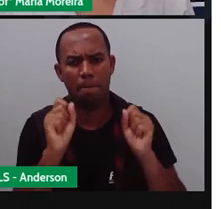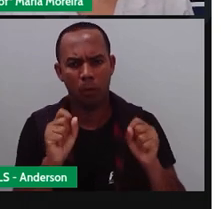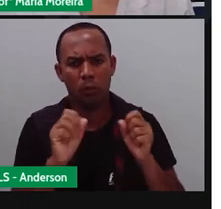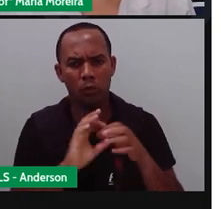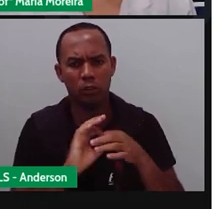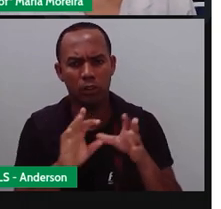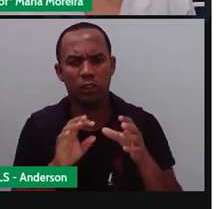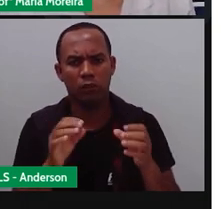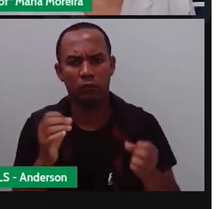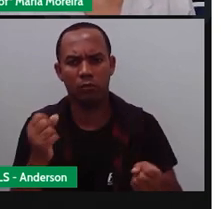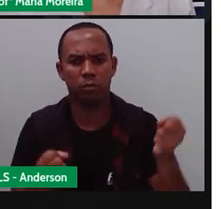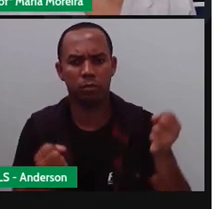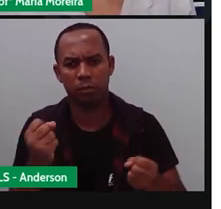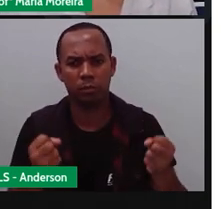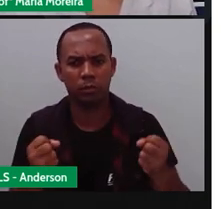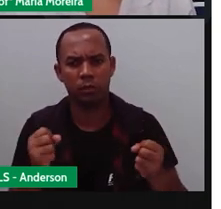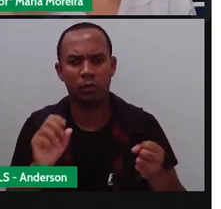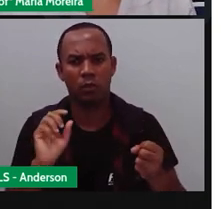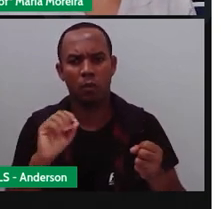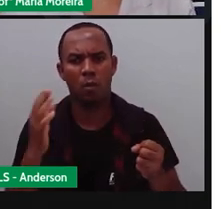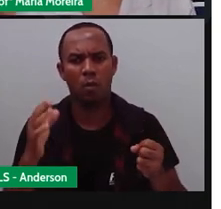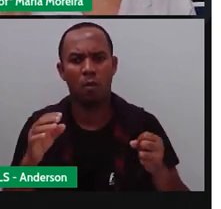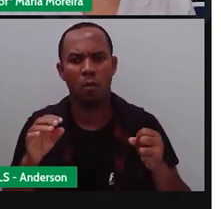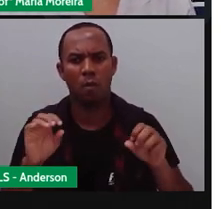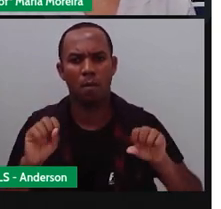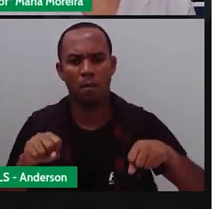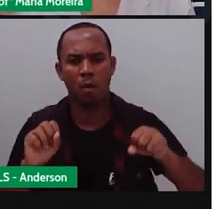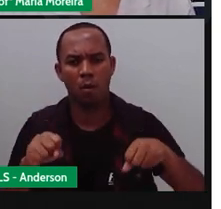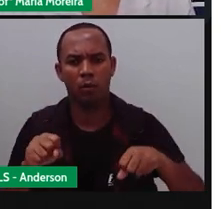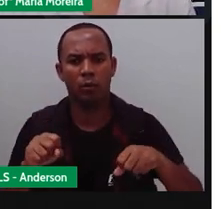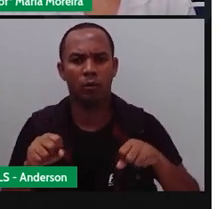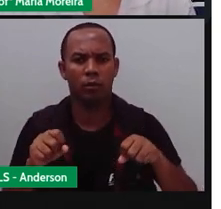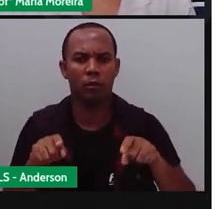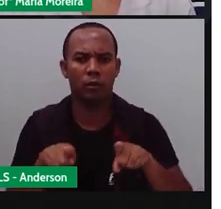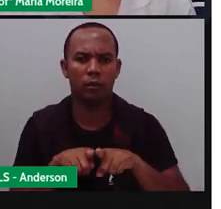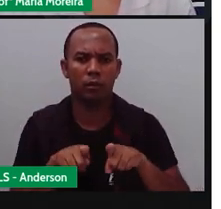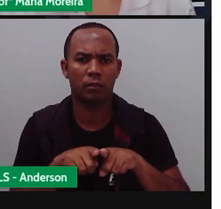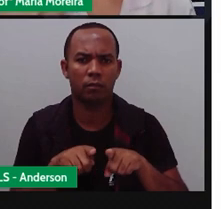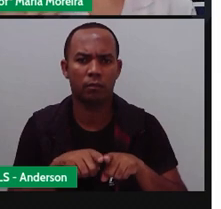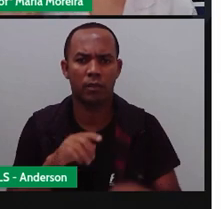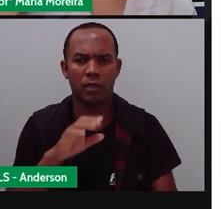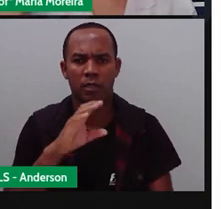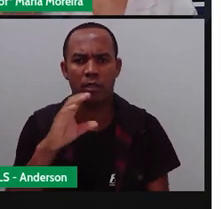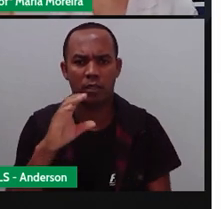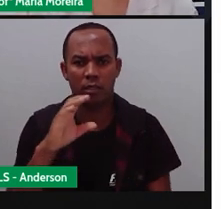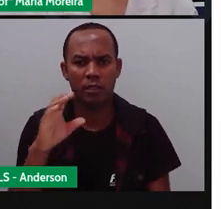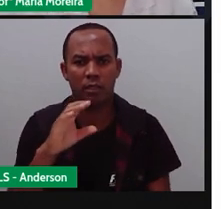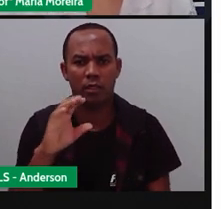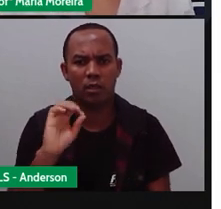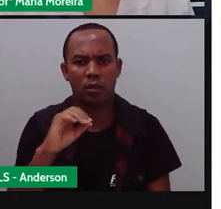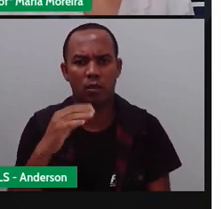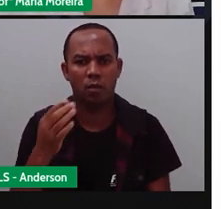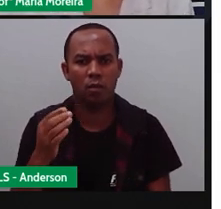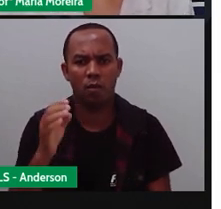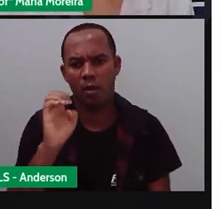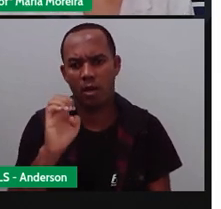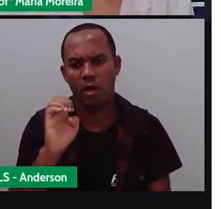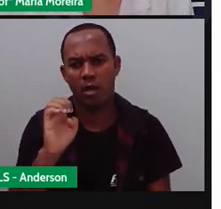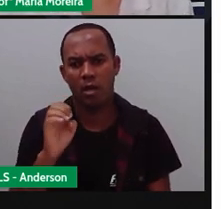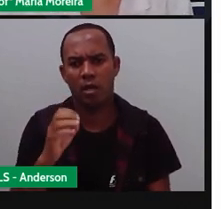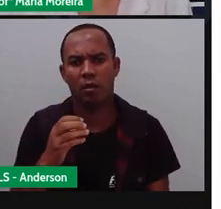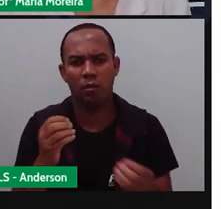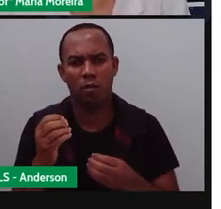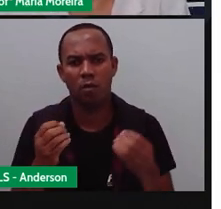B que eu posso andar de carro e aí vai vir a ser a d e a e que vai me dizer que bosta de